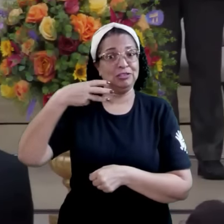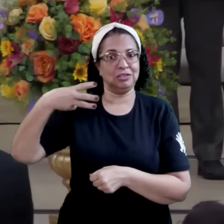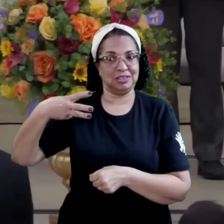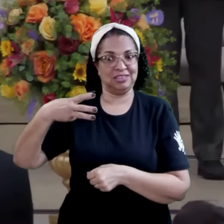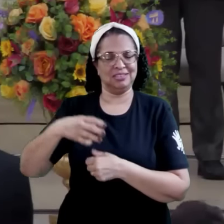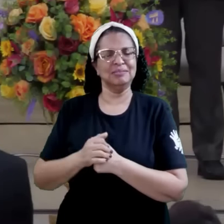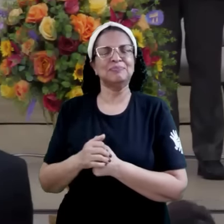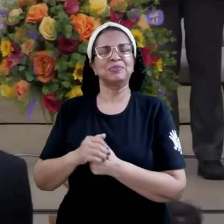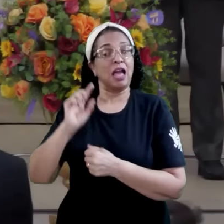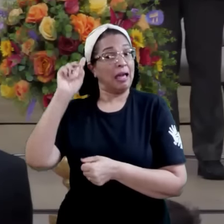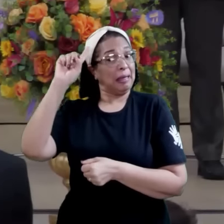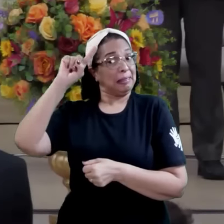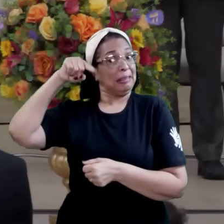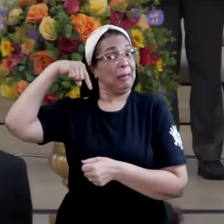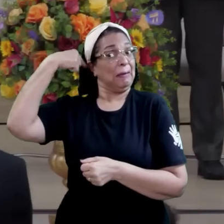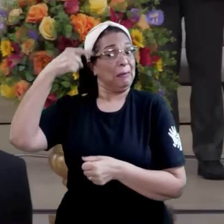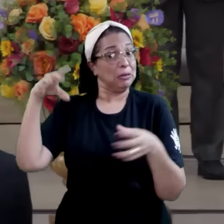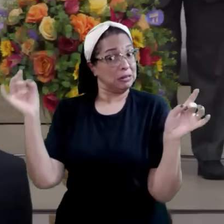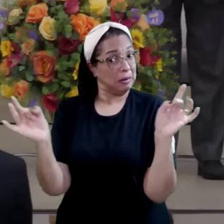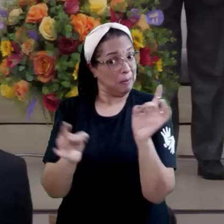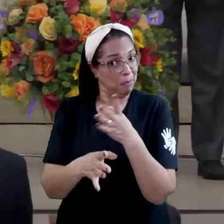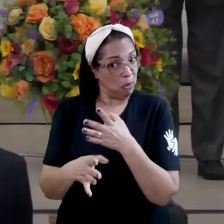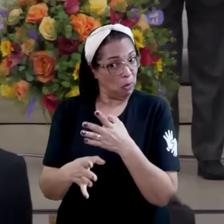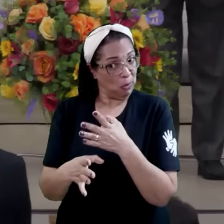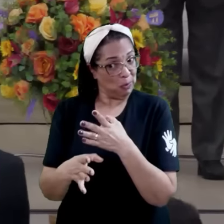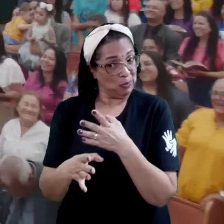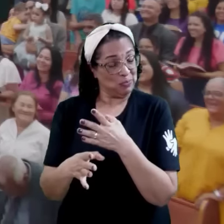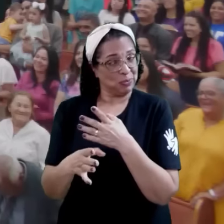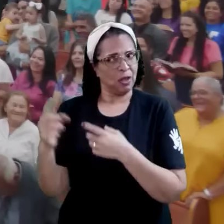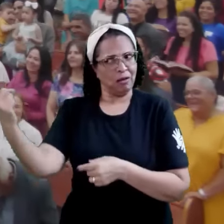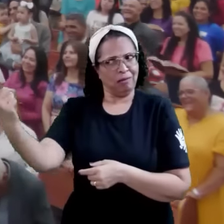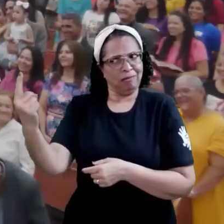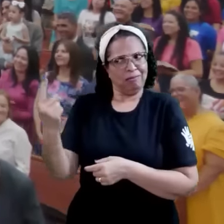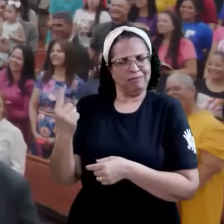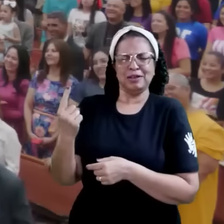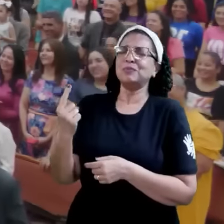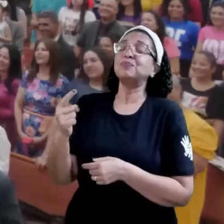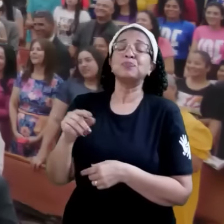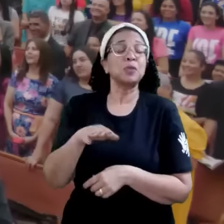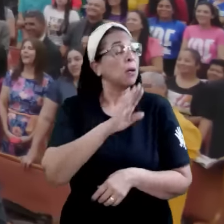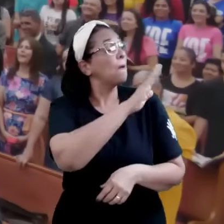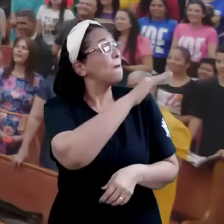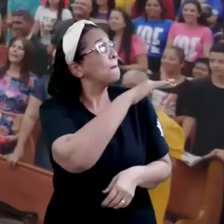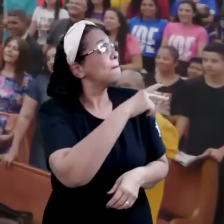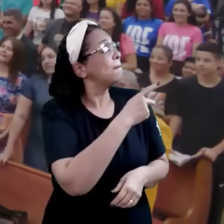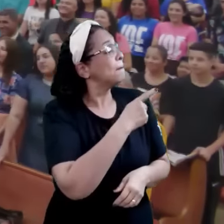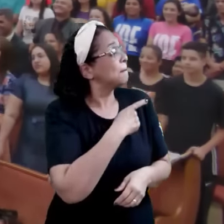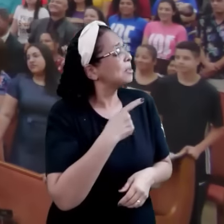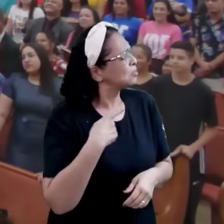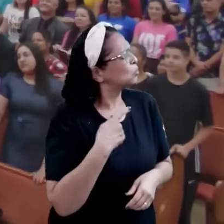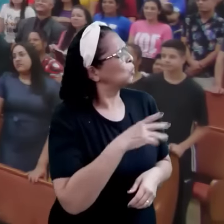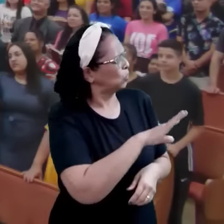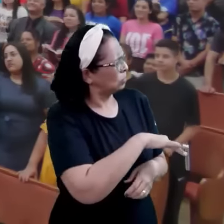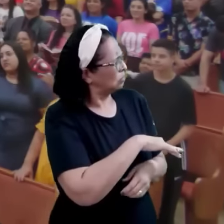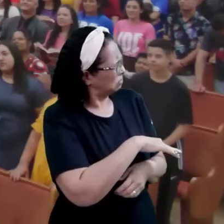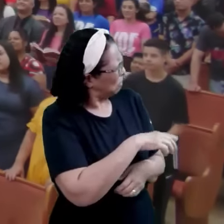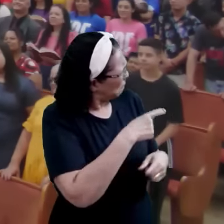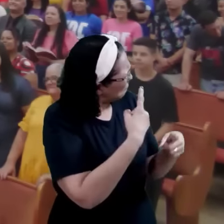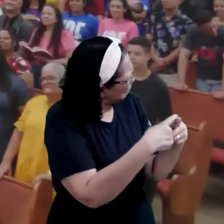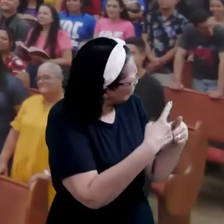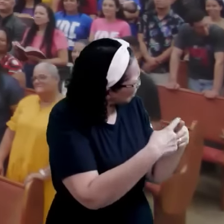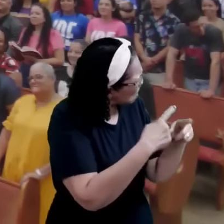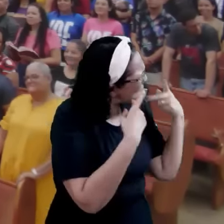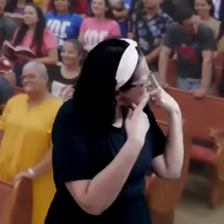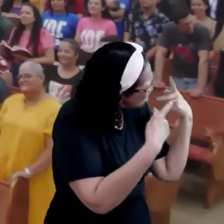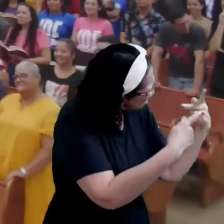de fazer uma pergunta foi de propósito que o senhor pregou do Salmo 23 Aí eu disse assim para ele não já tava no meu coração disse ah mas hoje o